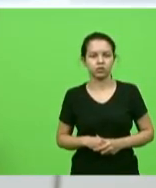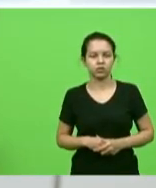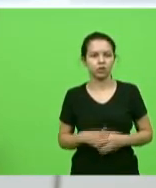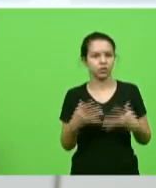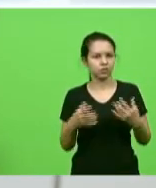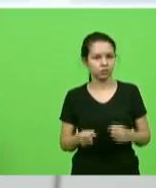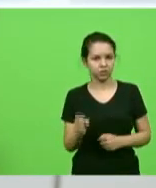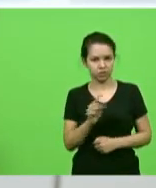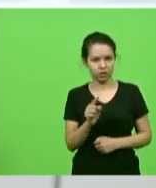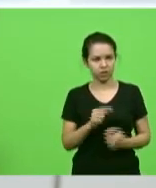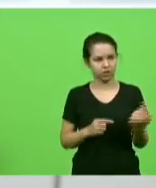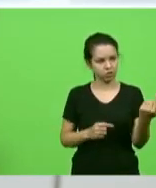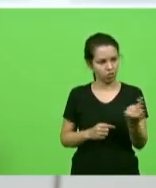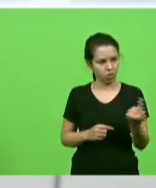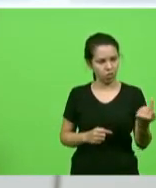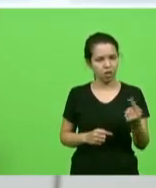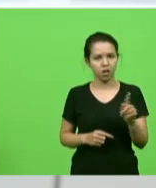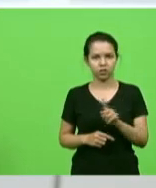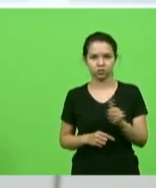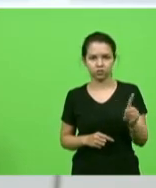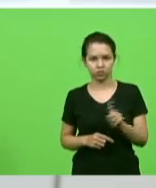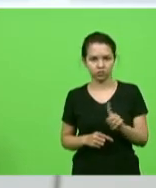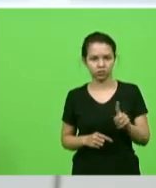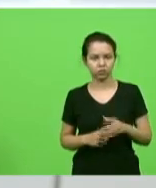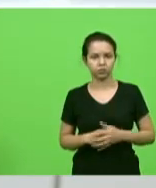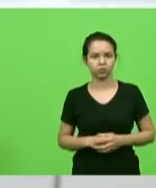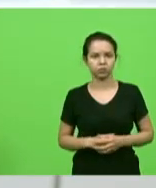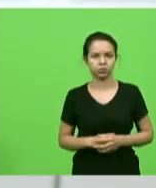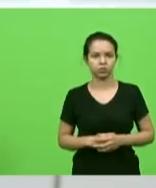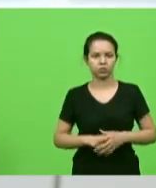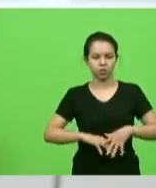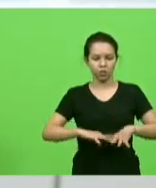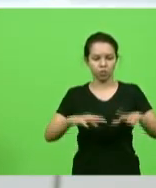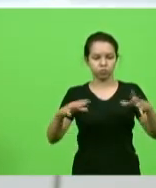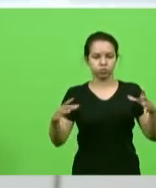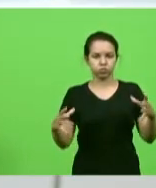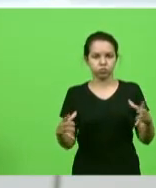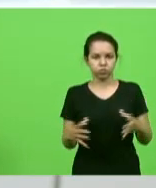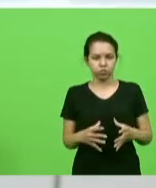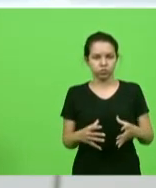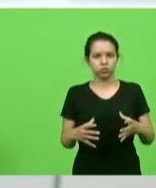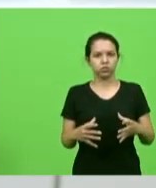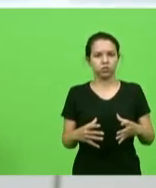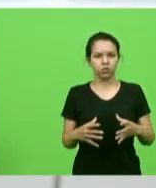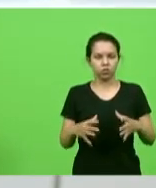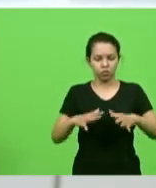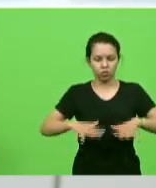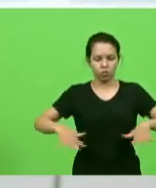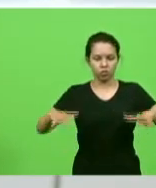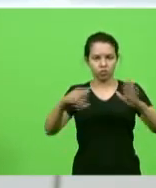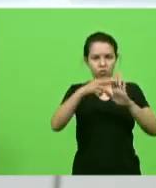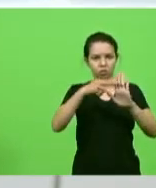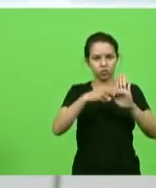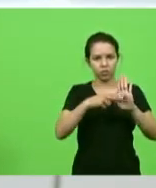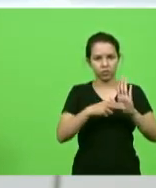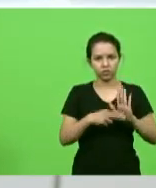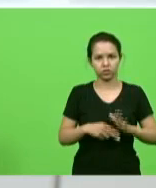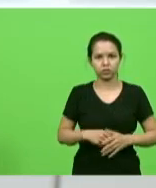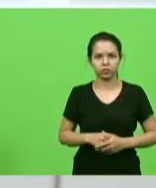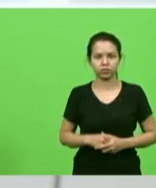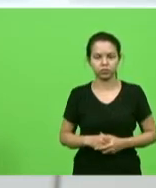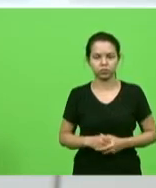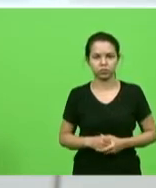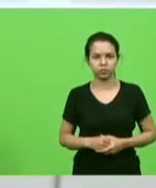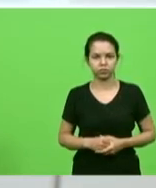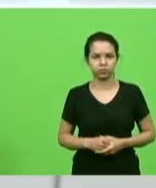isoladamente e sim conglobada em toda ordem normativa e